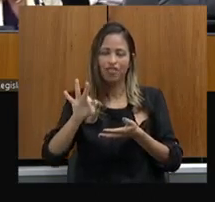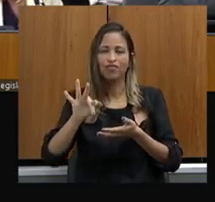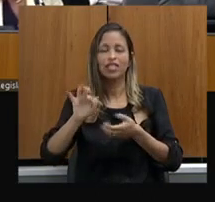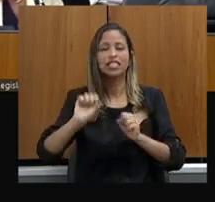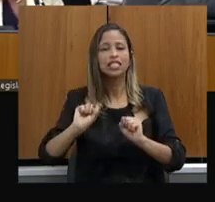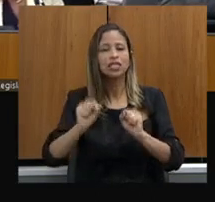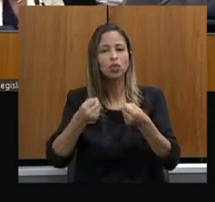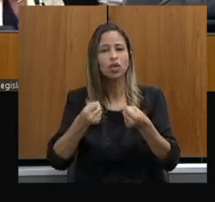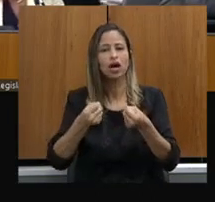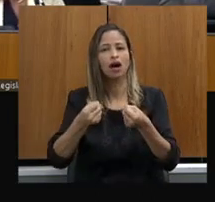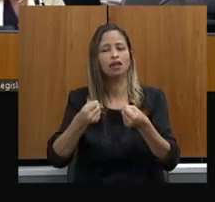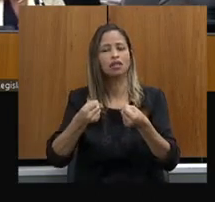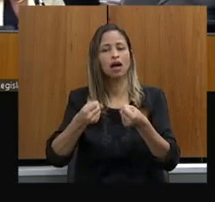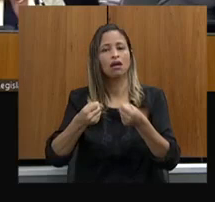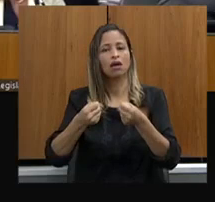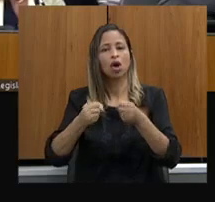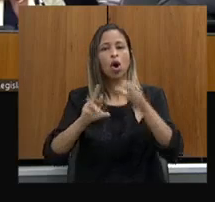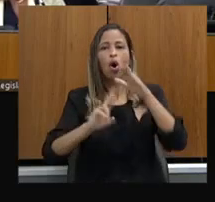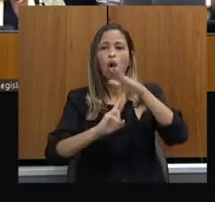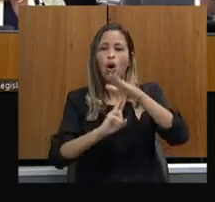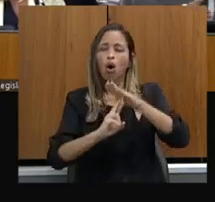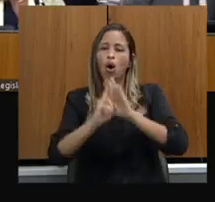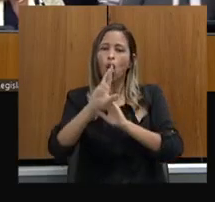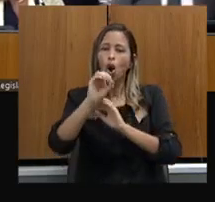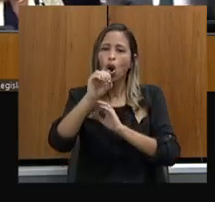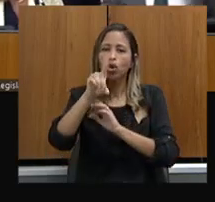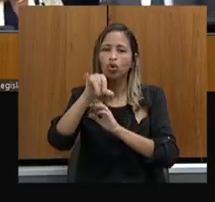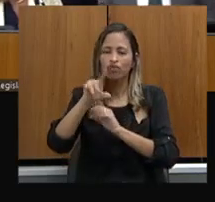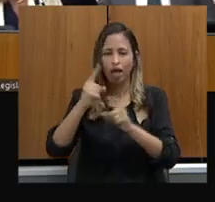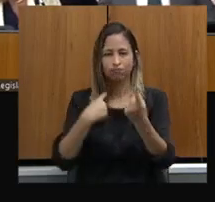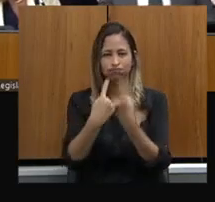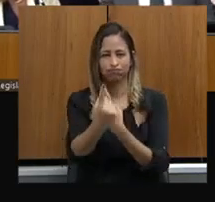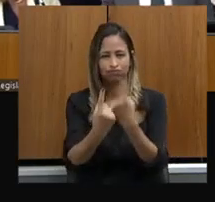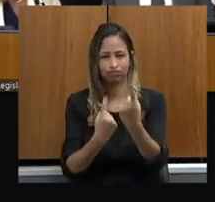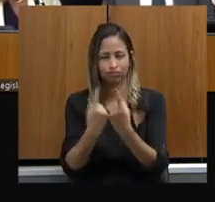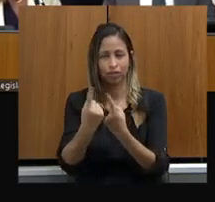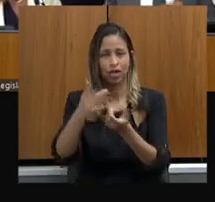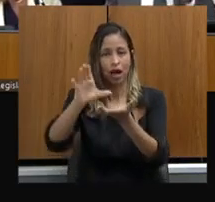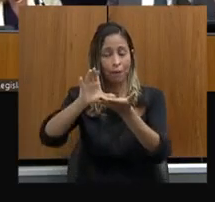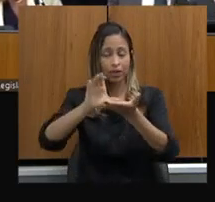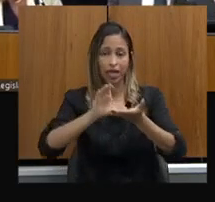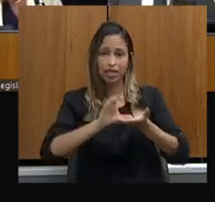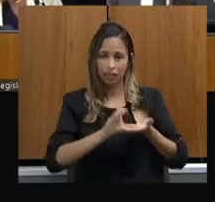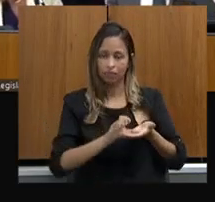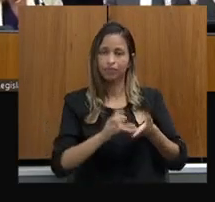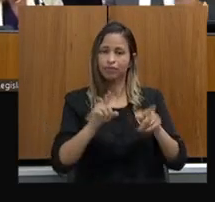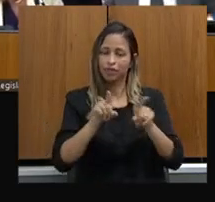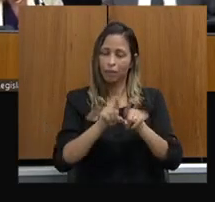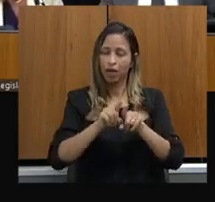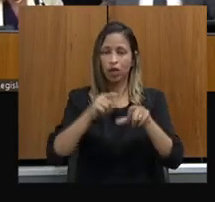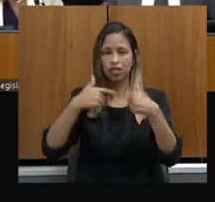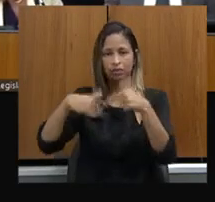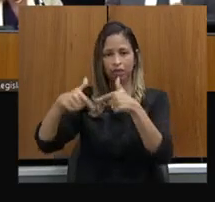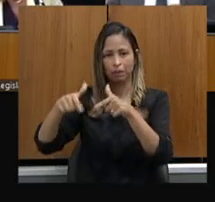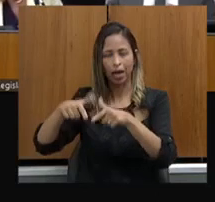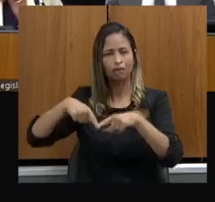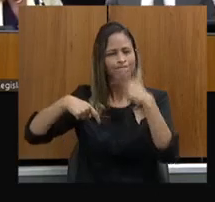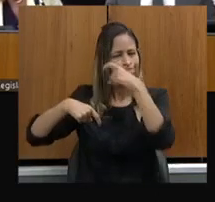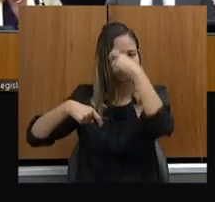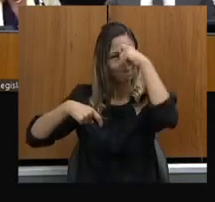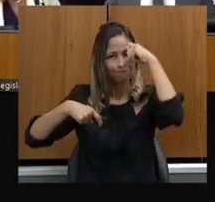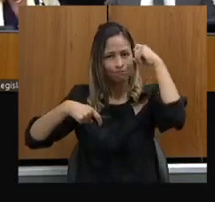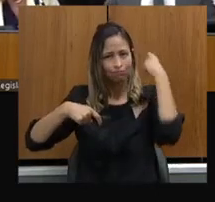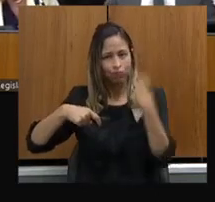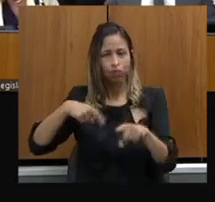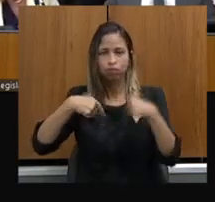de Segurança Pública infraestrutura rodoviária elaboramos o portfólio de projetos para captação de recursos Então a gente tem trabalhado intensamente na